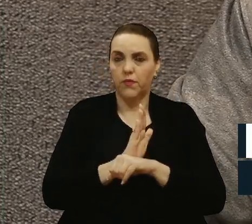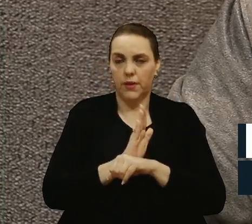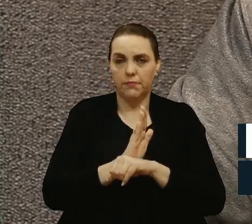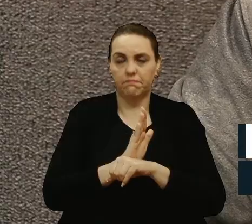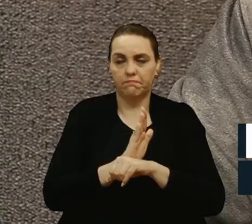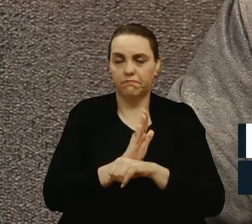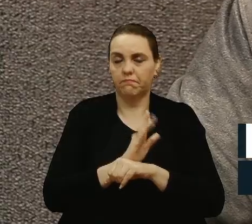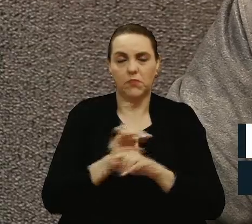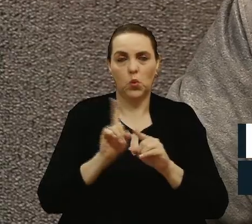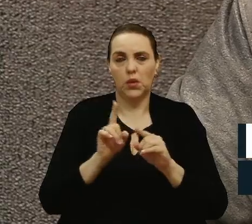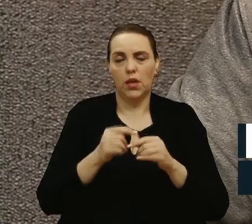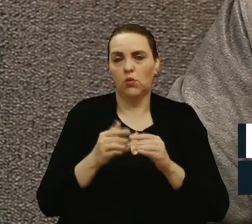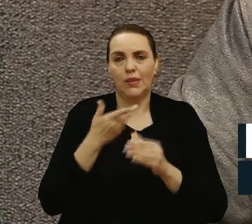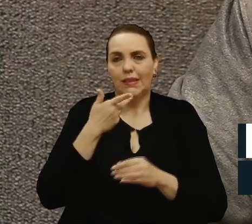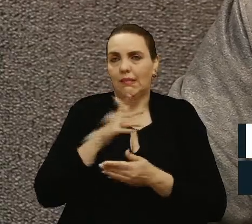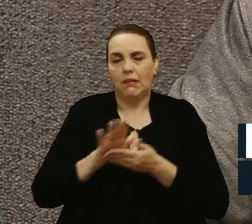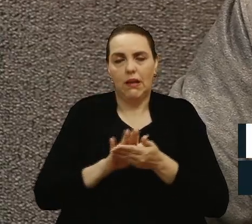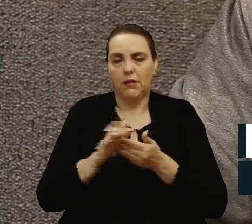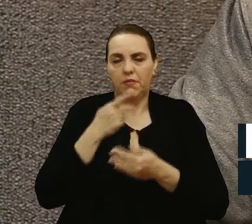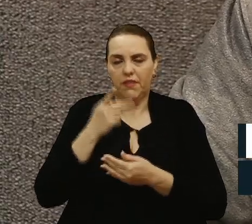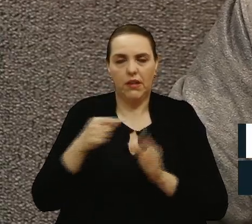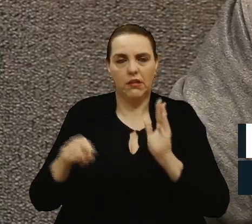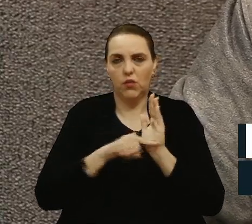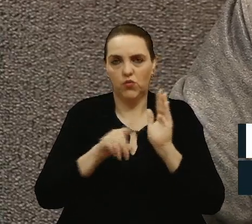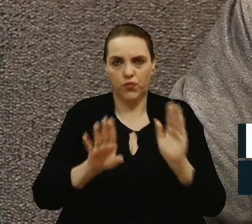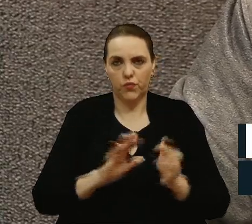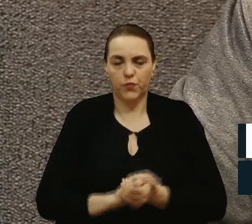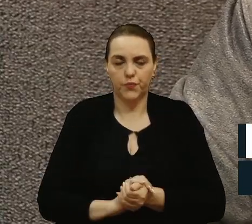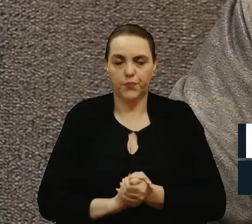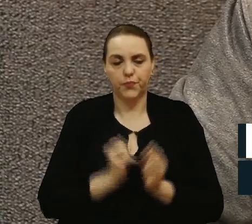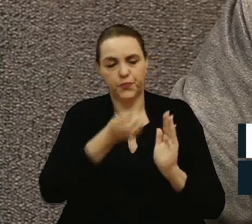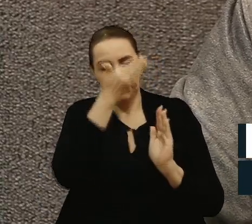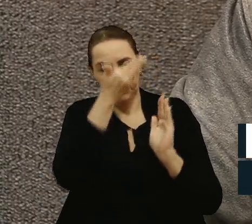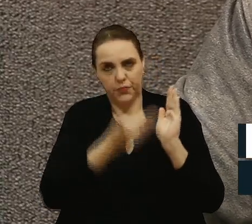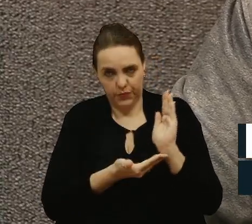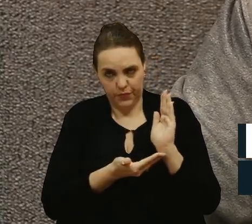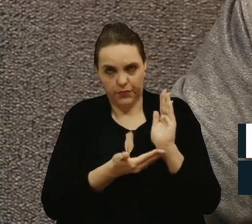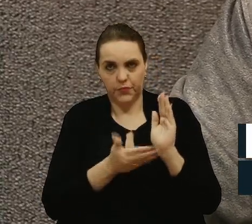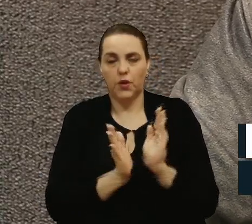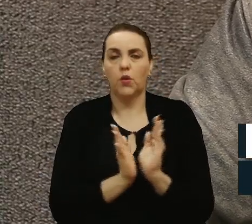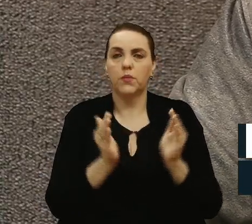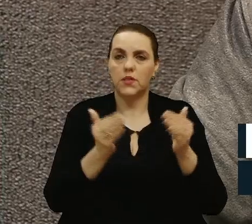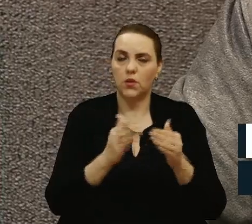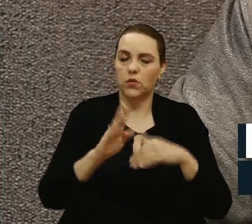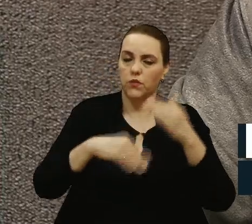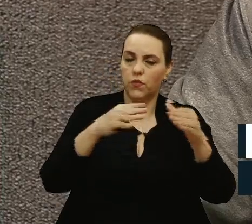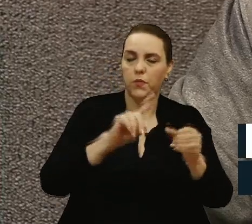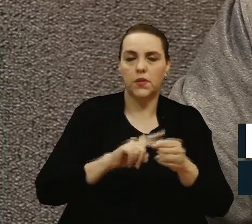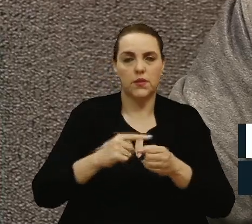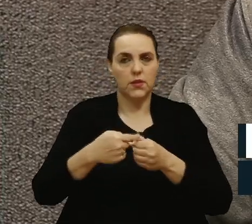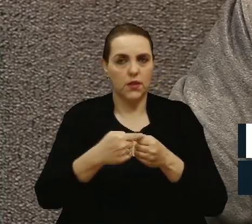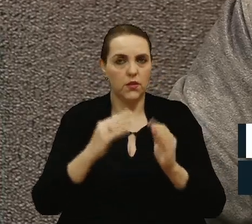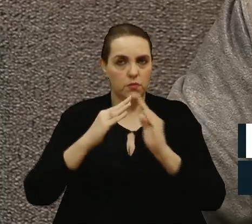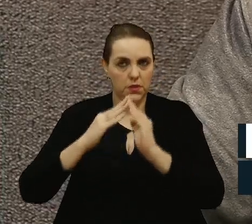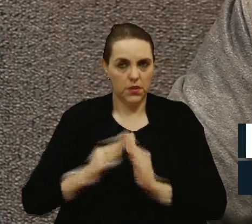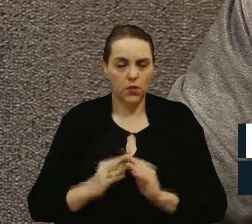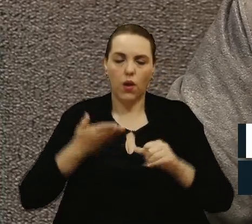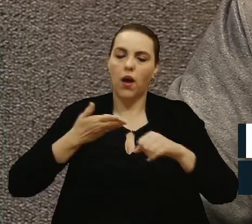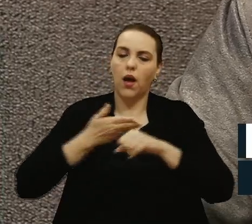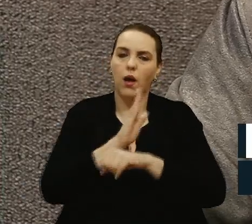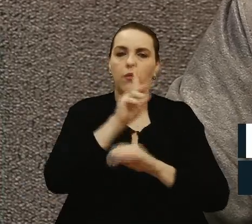sem ressalvas. Ante o exposto, a Comissão de Desenvolvimento Urbano e Habitação manifesta-se pela aprovação do projeto de